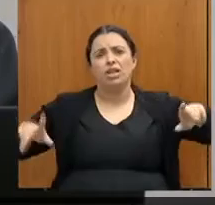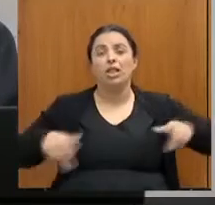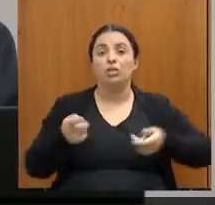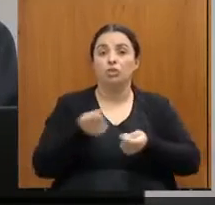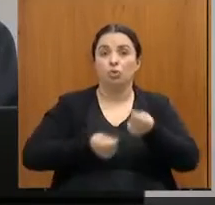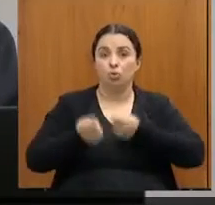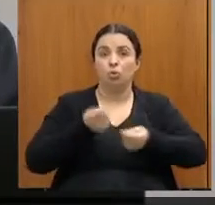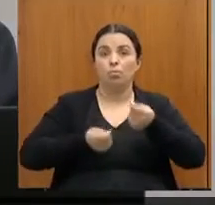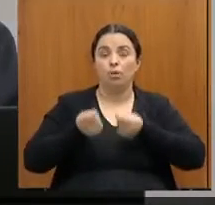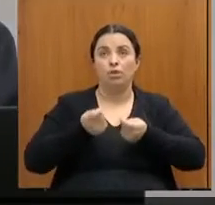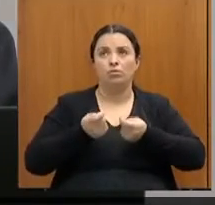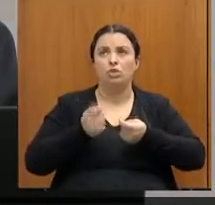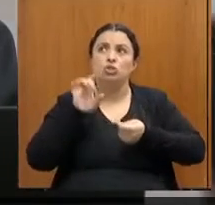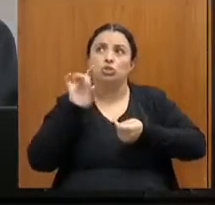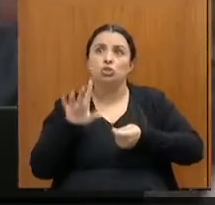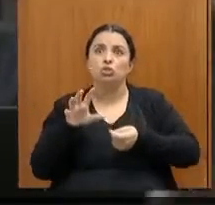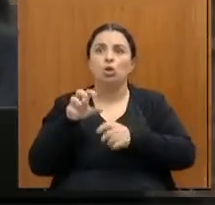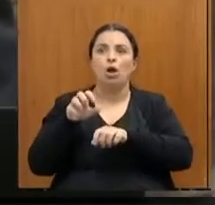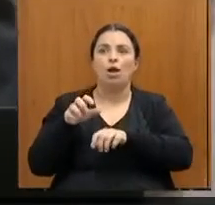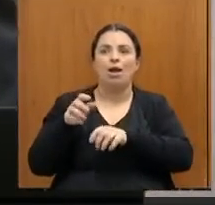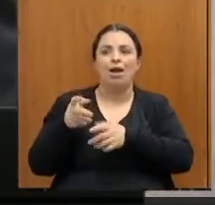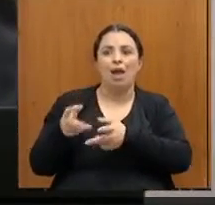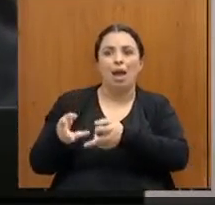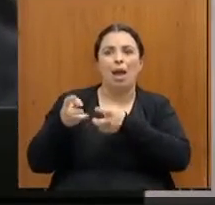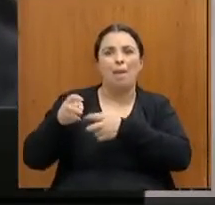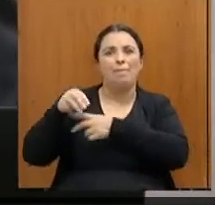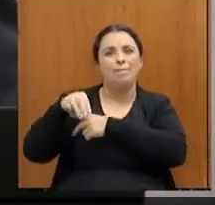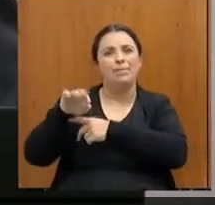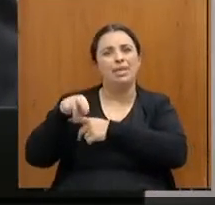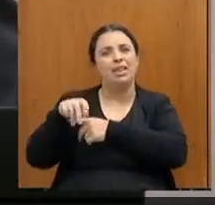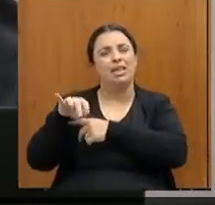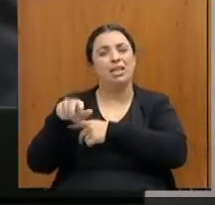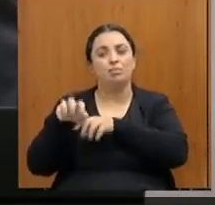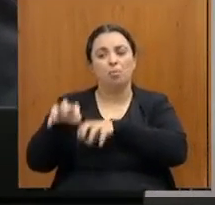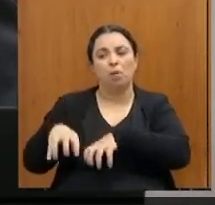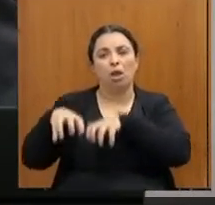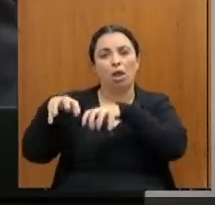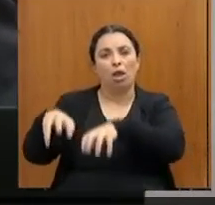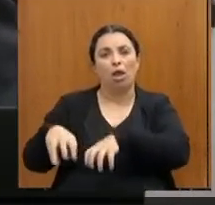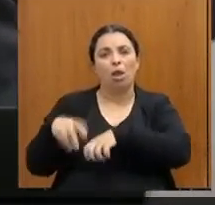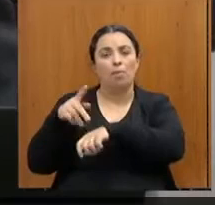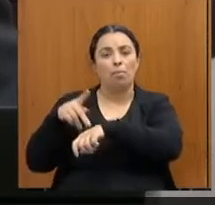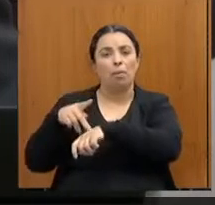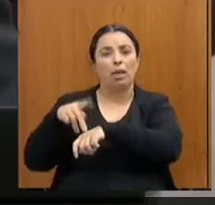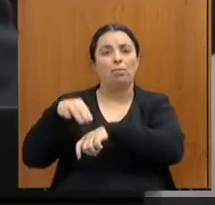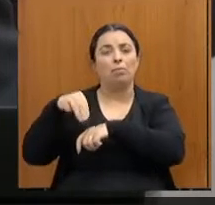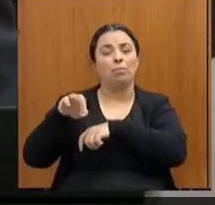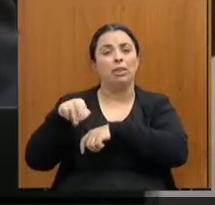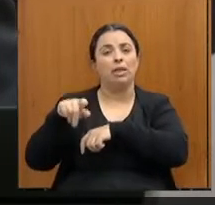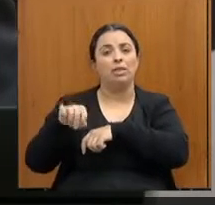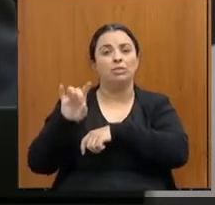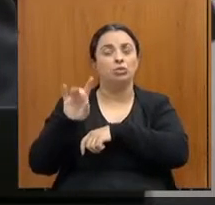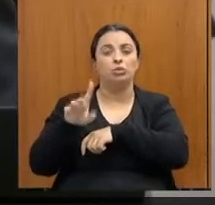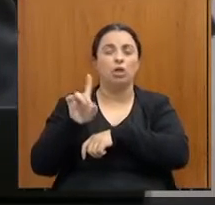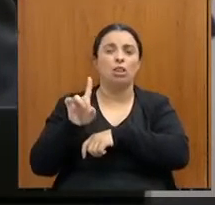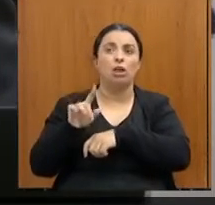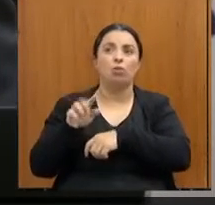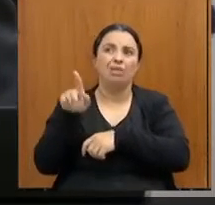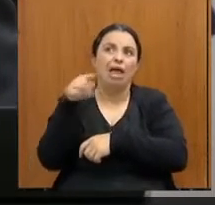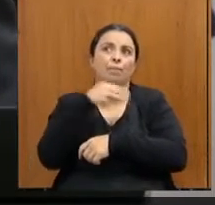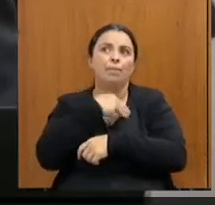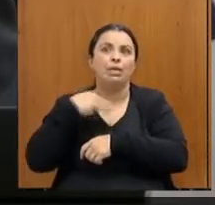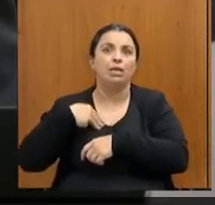Mariana mas eu poderia citar um perfil muito similar em todas as cidades mineradoras de Minas Gerais uma